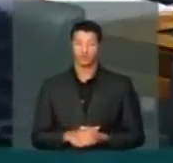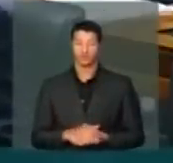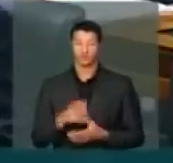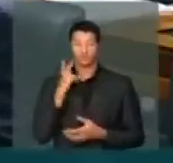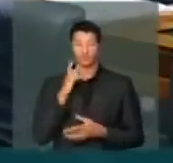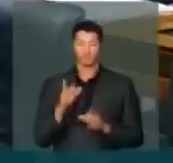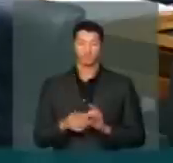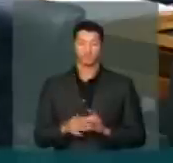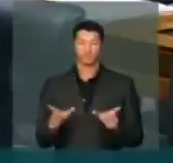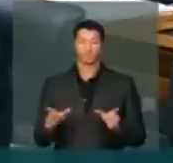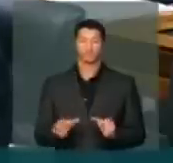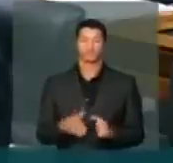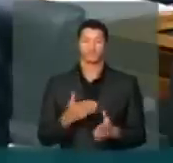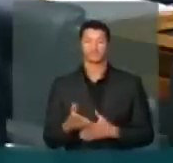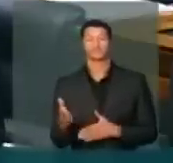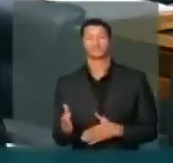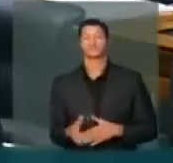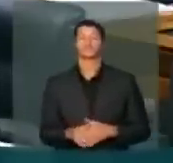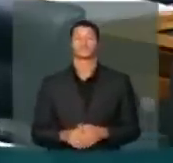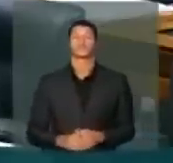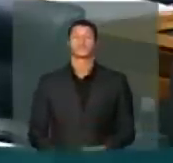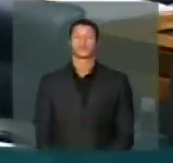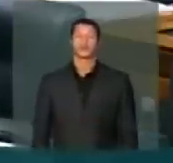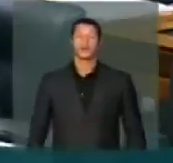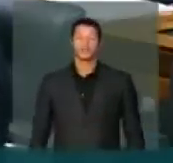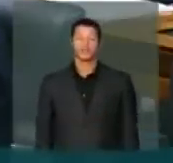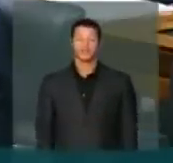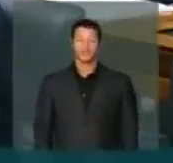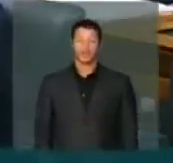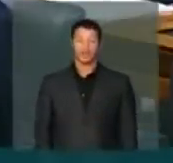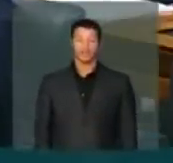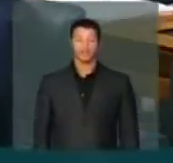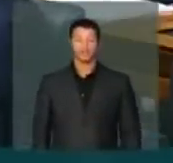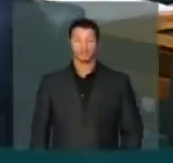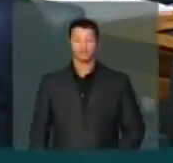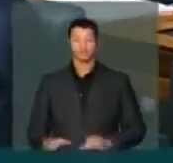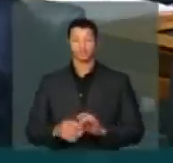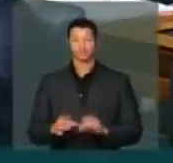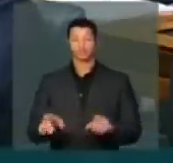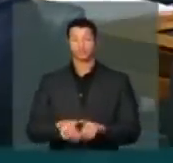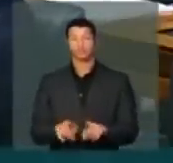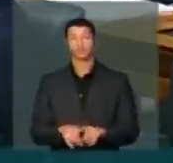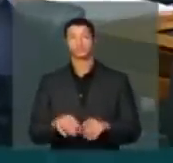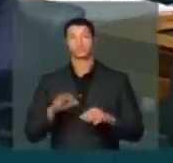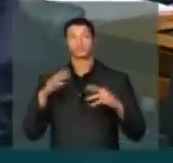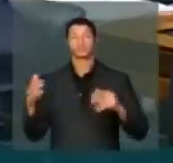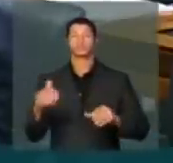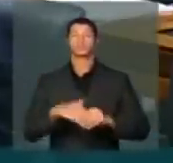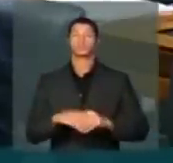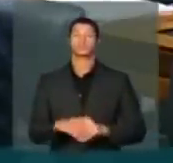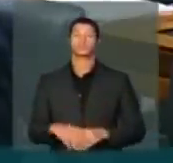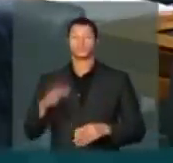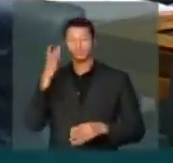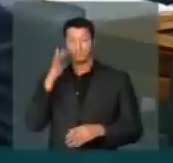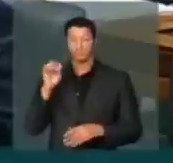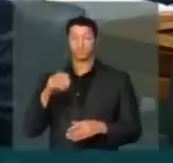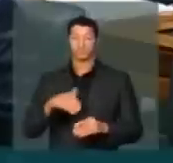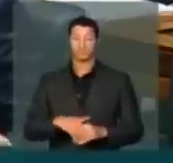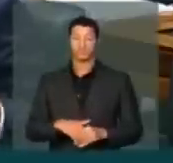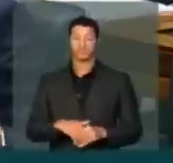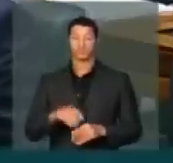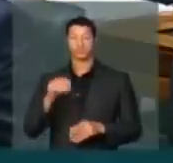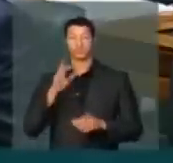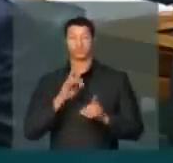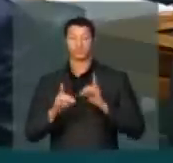Para fechar, ter participado de uma deliberação sobre 30 matérias ao mesmo tempo, todos votando sem saber o que estão votando,